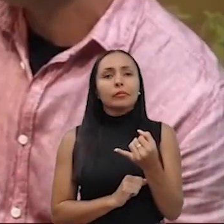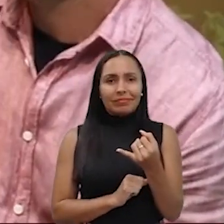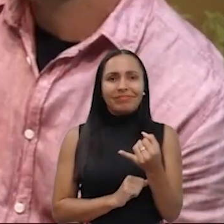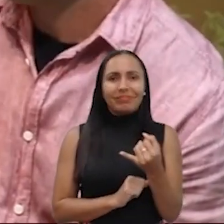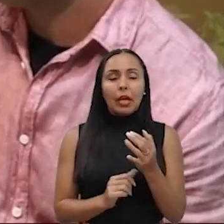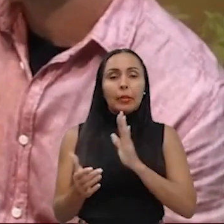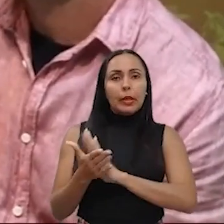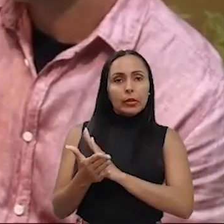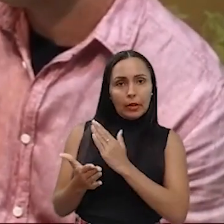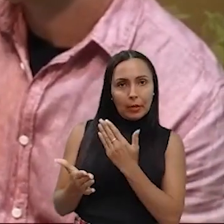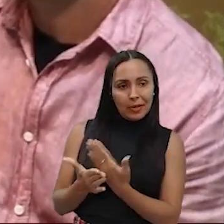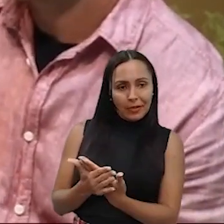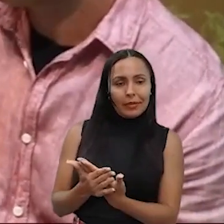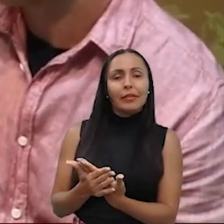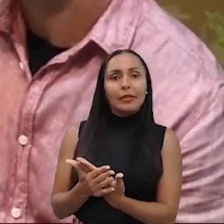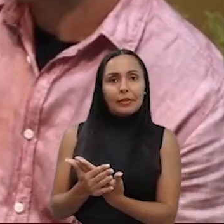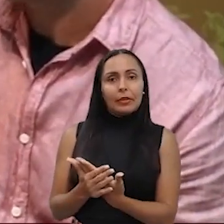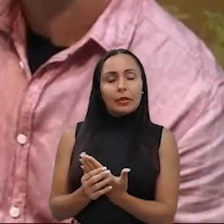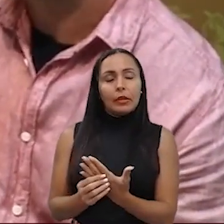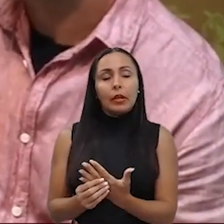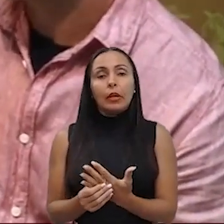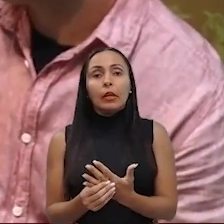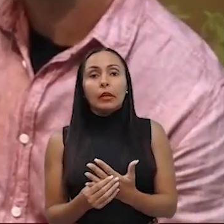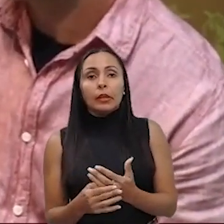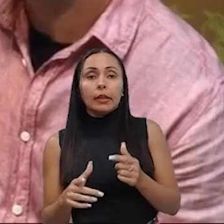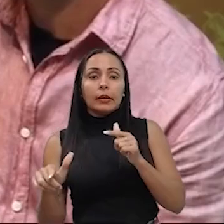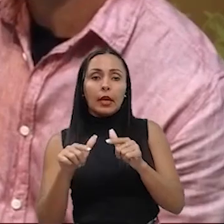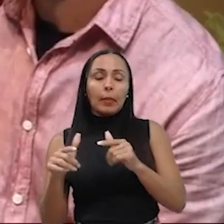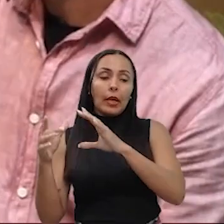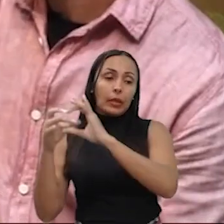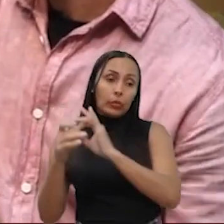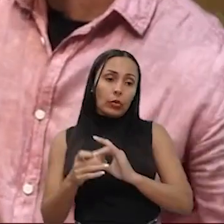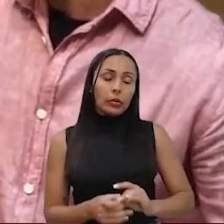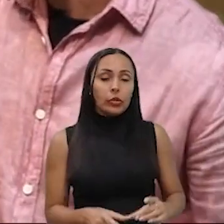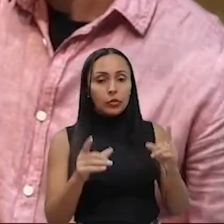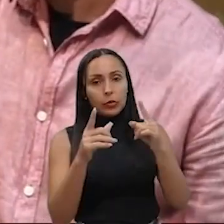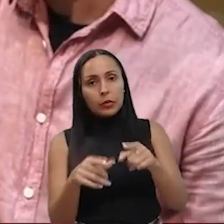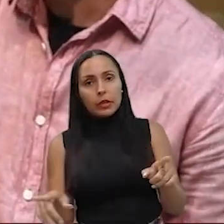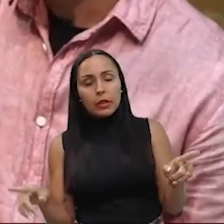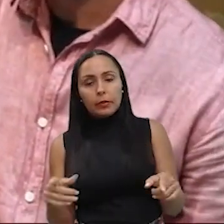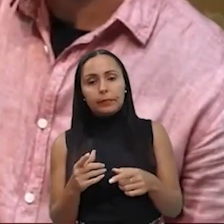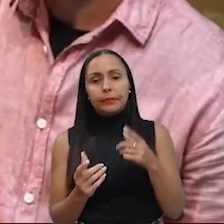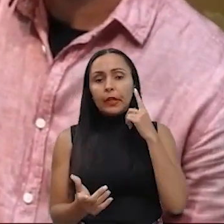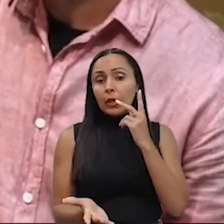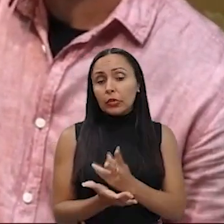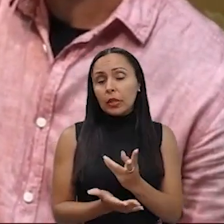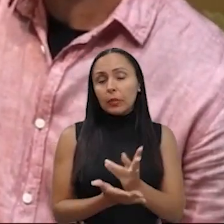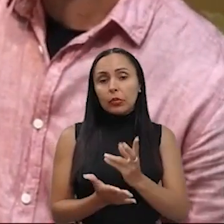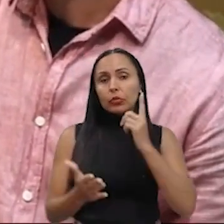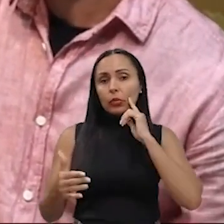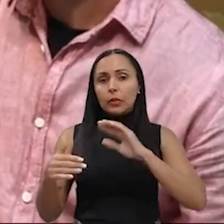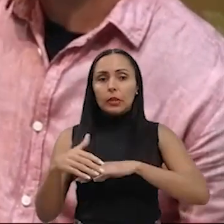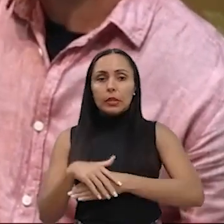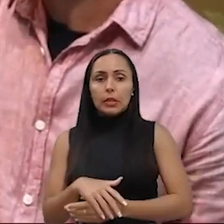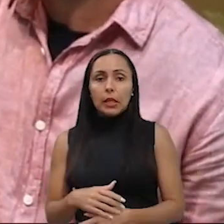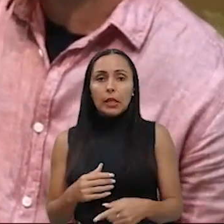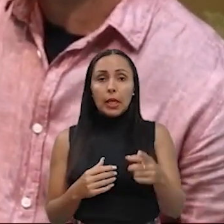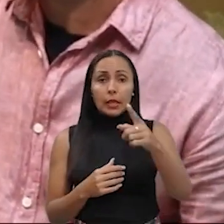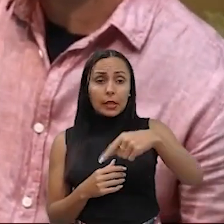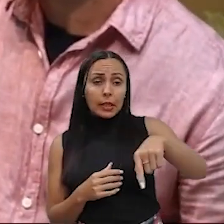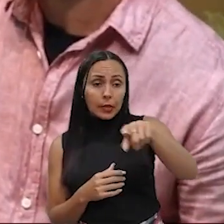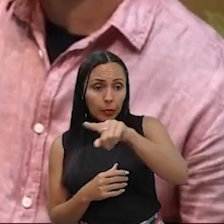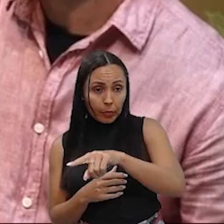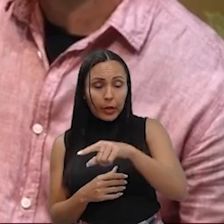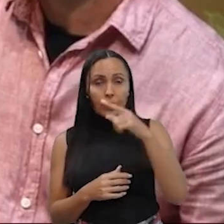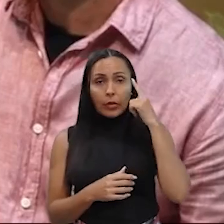intérprete que trabalha nesse contexto musical. Então, eu sempre costumo dizer que naquele momento de atuação, naquele momento em que eu